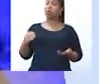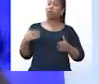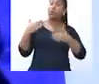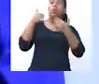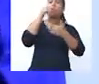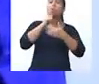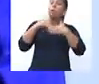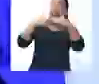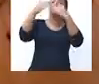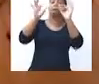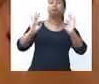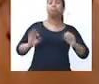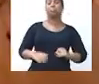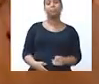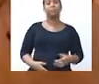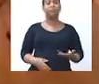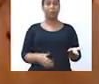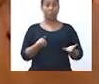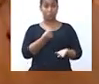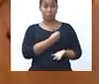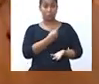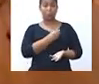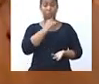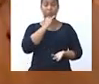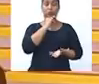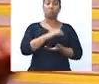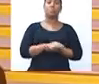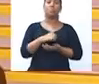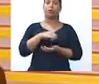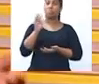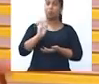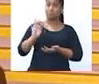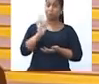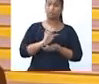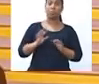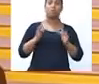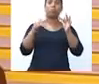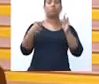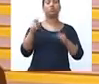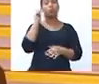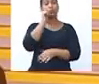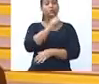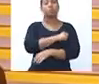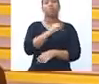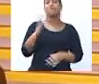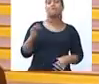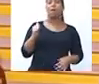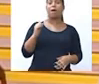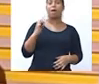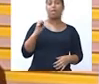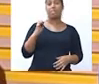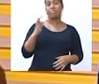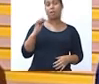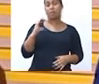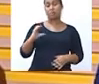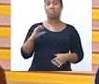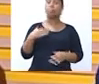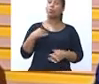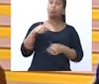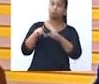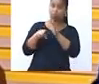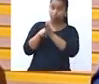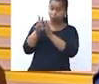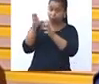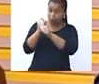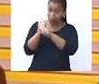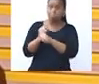das mulheres. A gente tem alguns números aqui, por exemplo, a gente tem uma faculdade de tecnologia em Rio Preto, a FATEC, eu chequei alguns números lá.